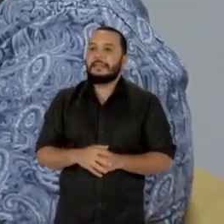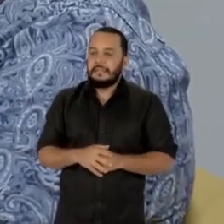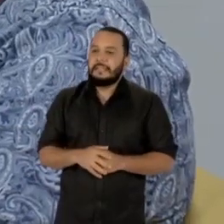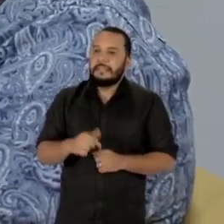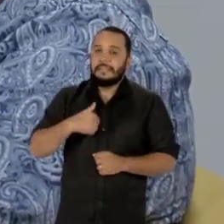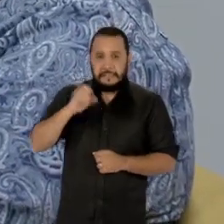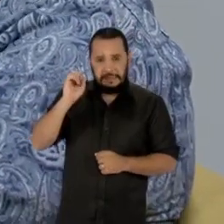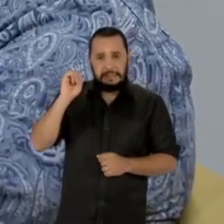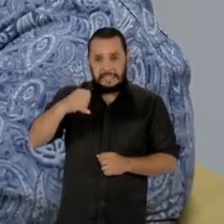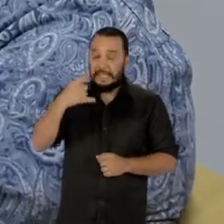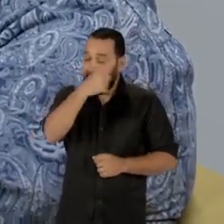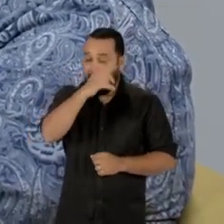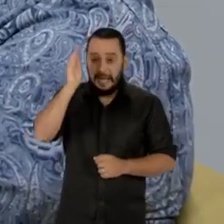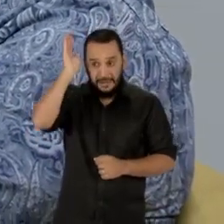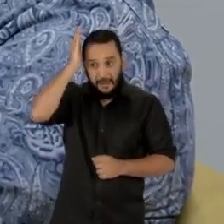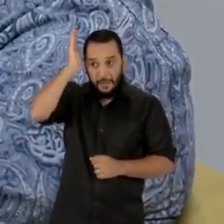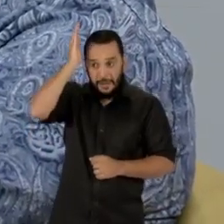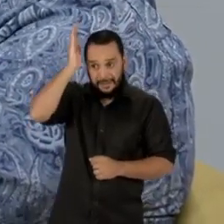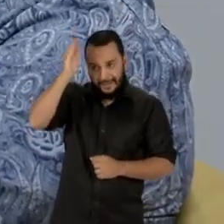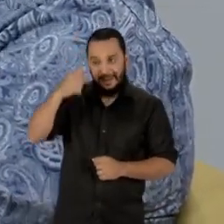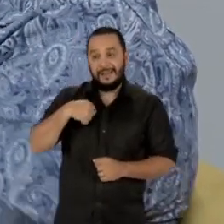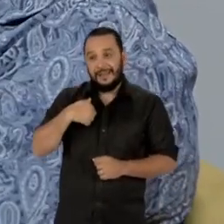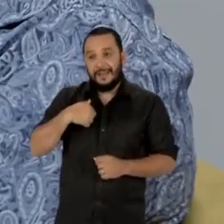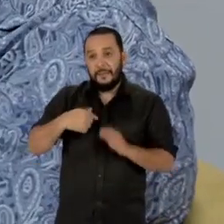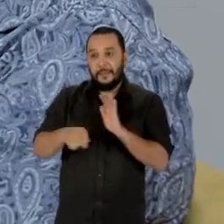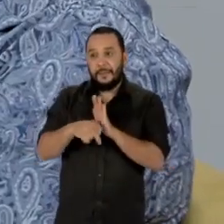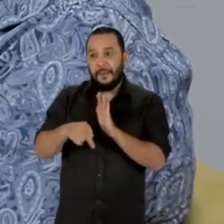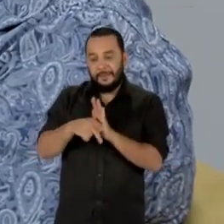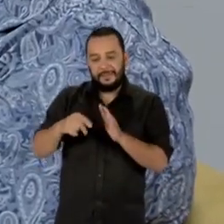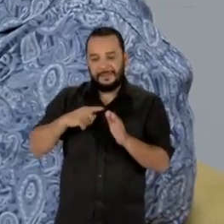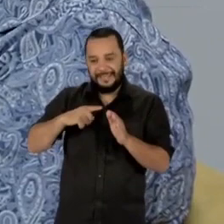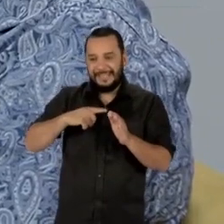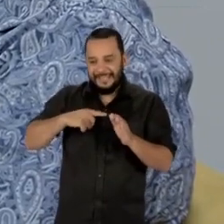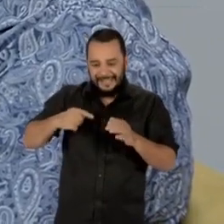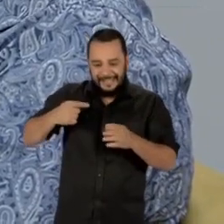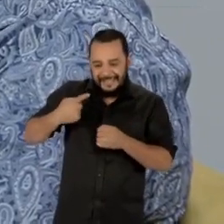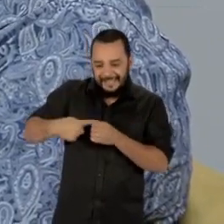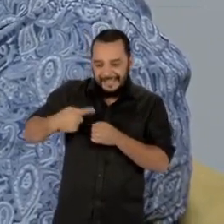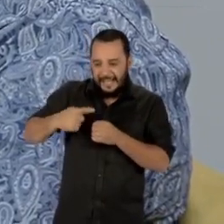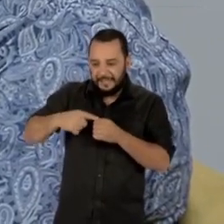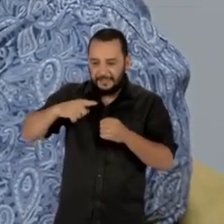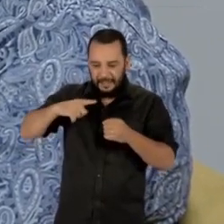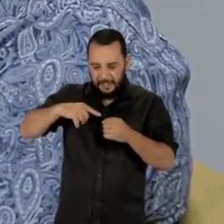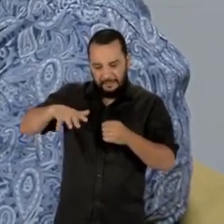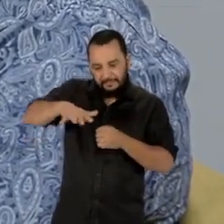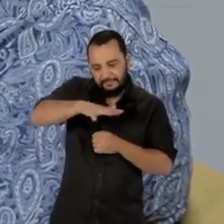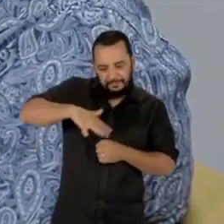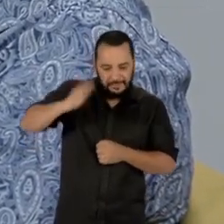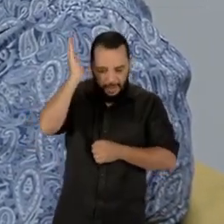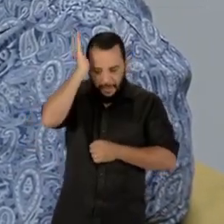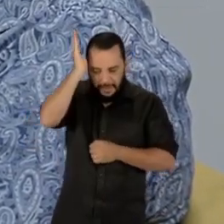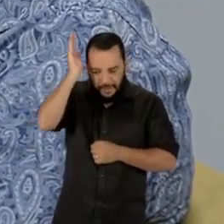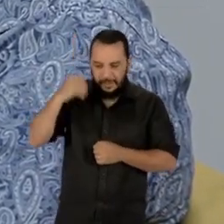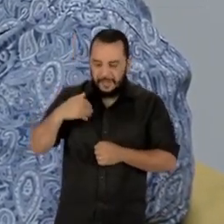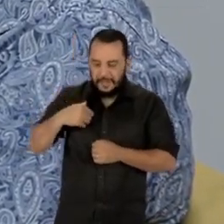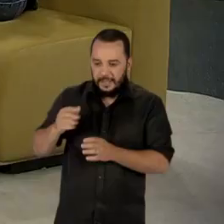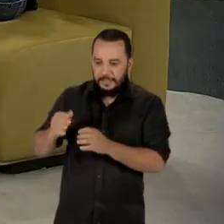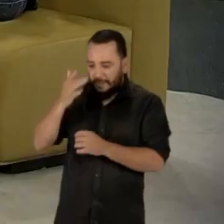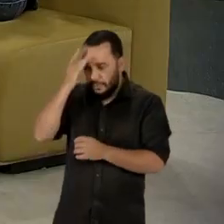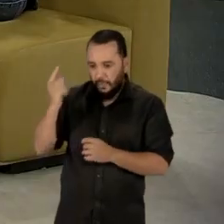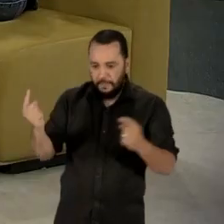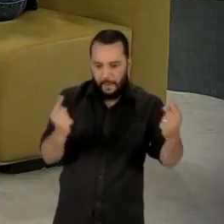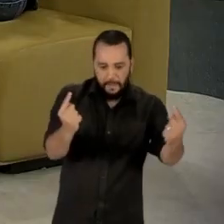será em taubaté é que as cidades representam suas macrorregiões e aí quer dizer você tem ali é